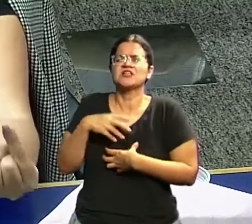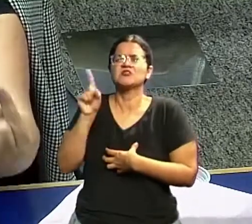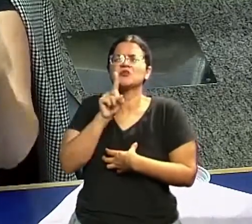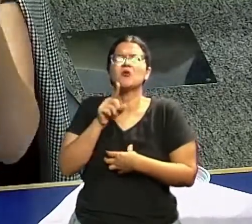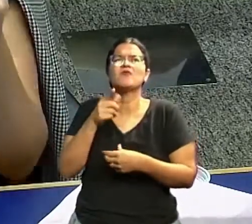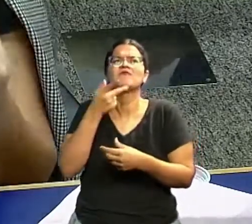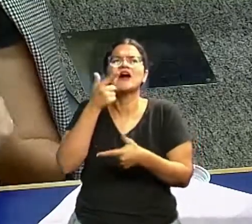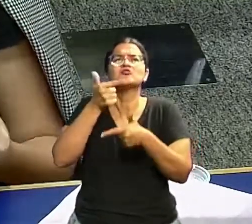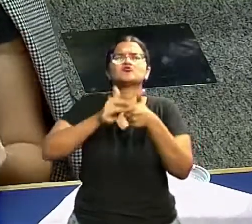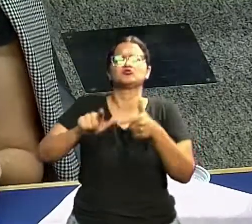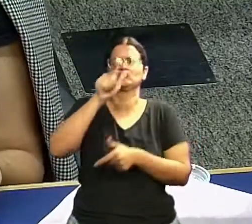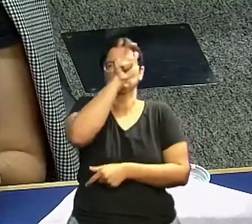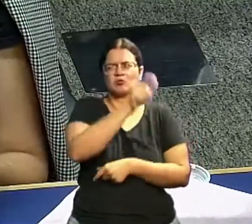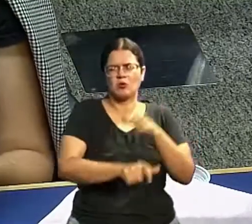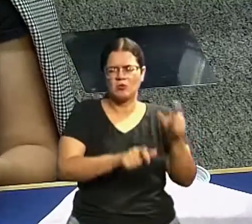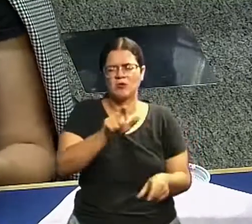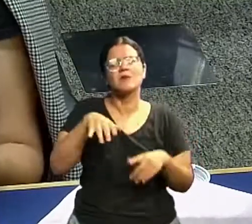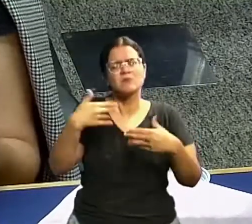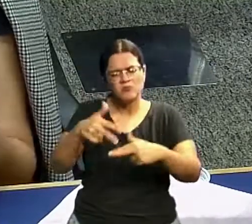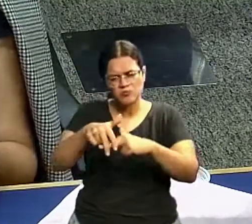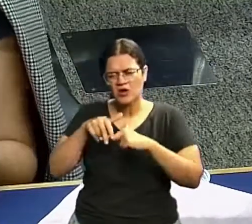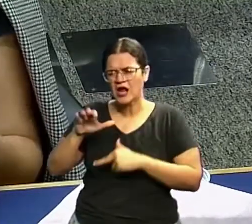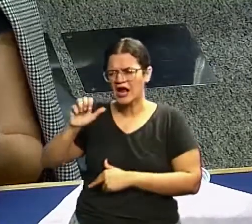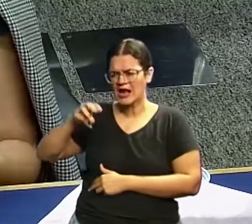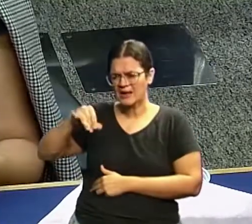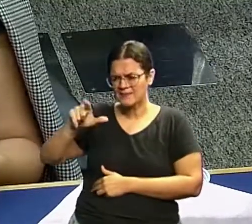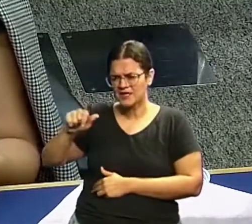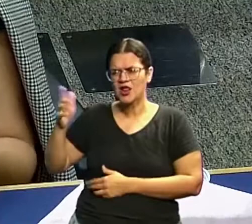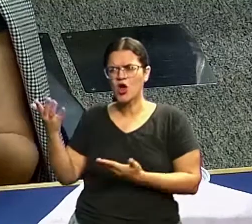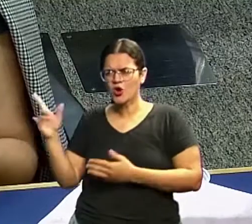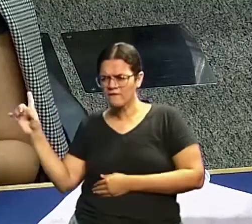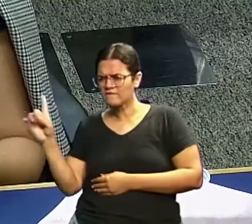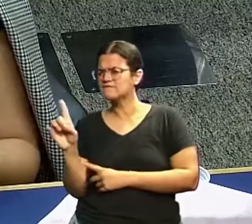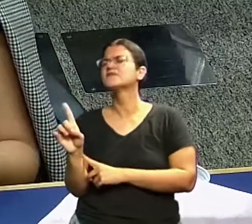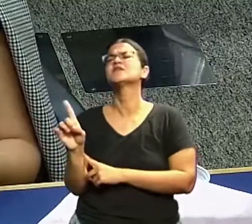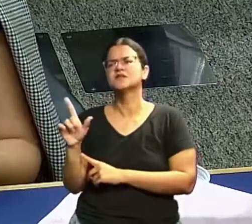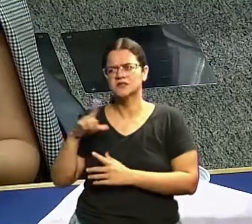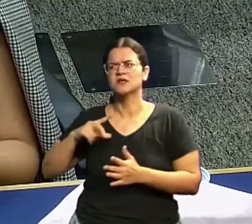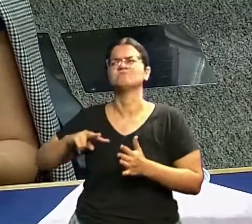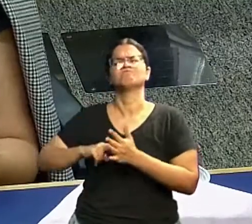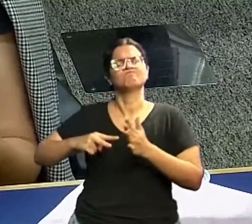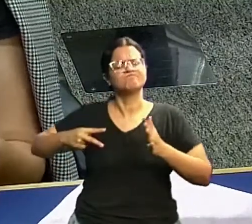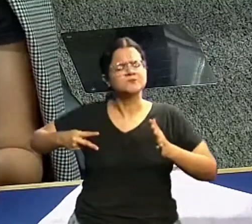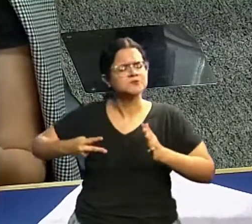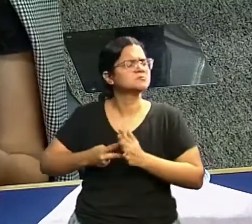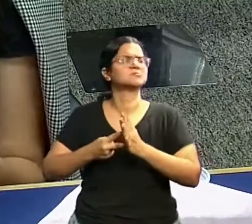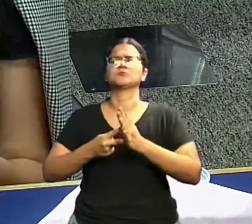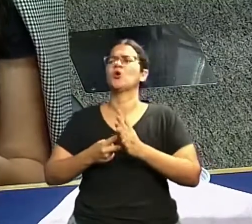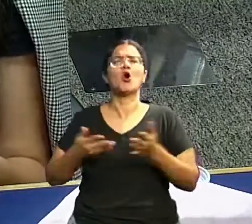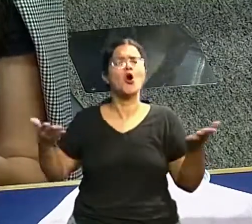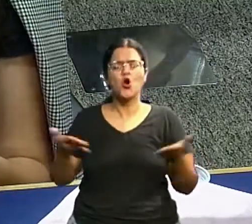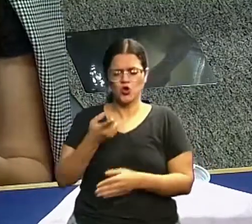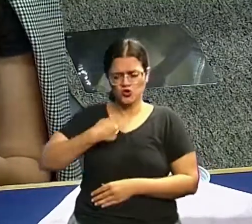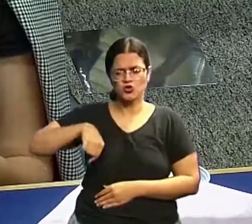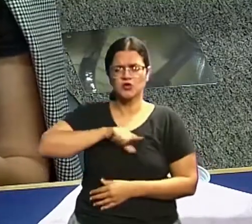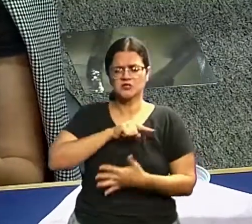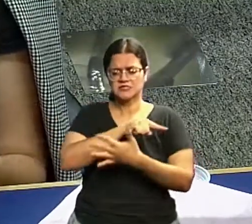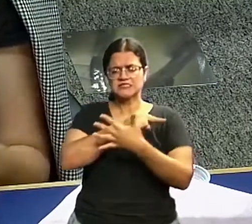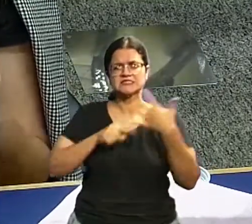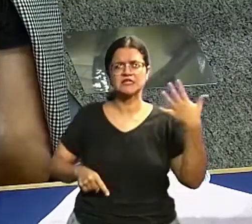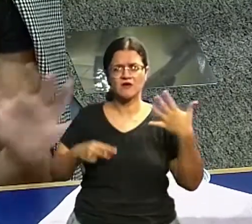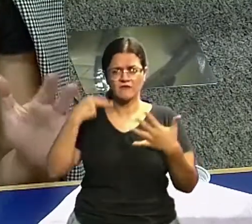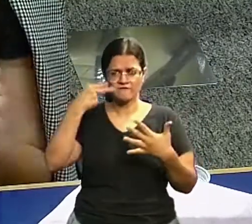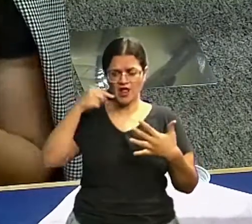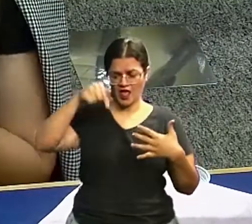diz respeito. É por isso, Camila, que a sua vinda a esse parlamento é tão significativa. Hoje nós somos 5